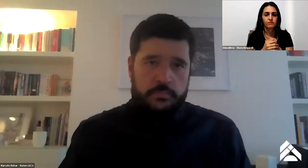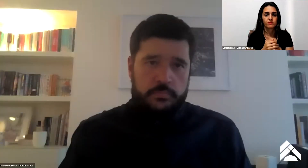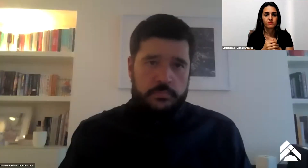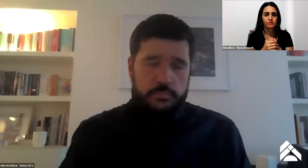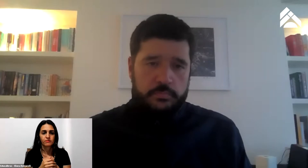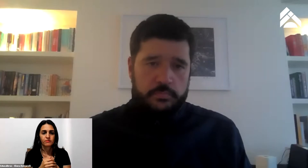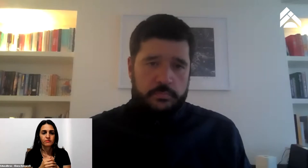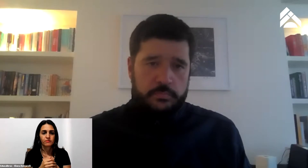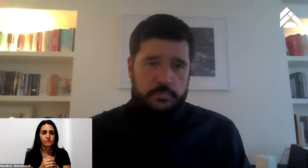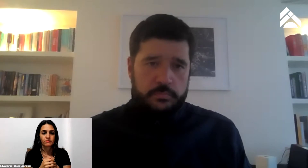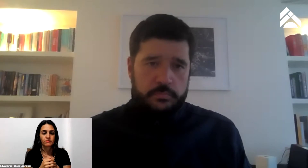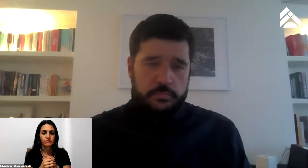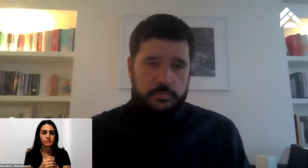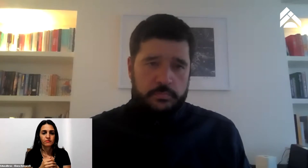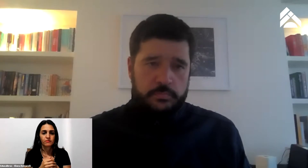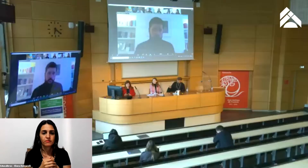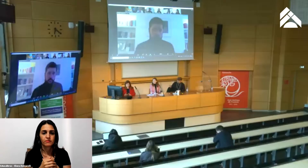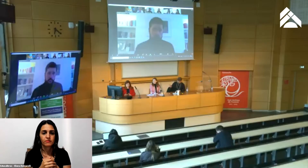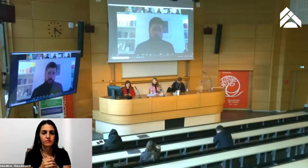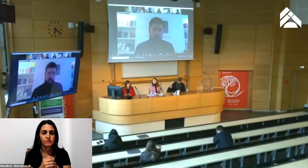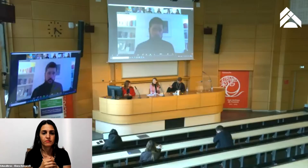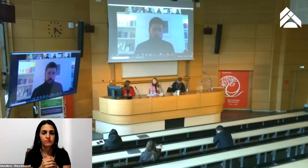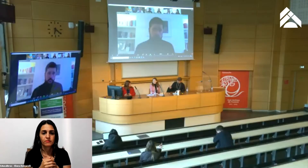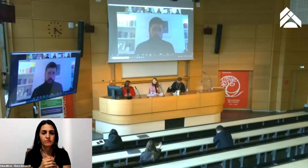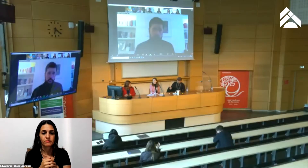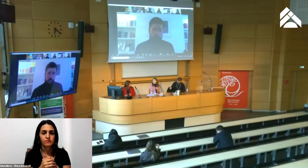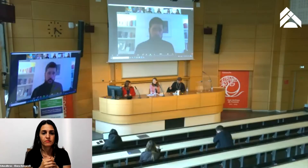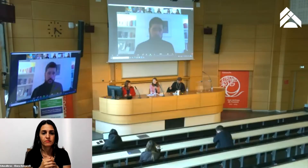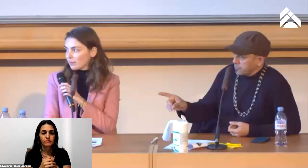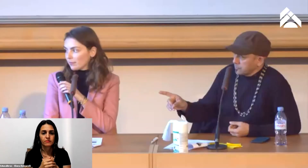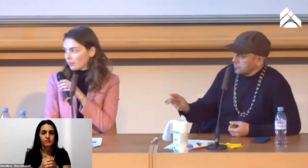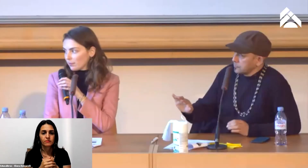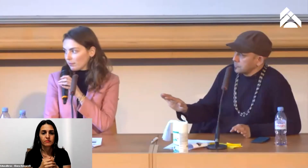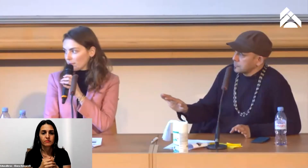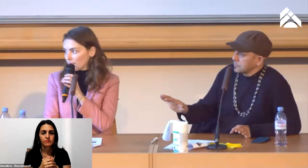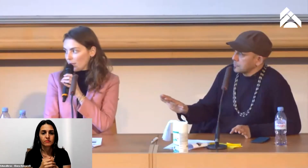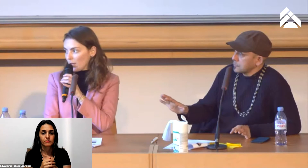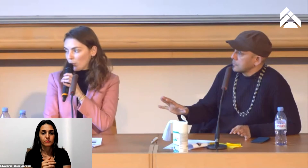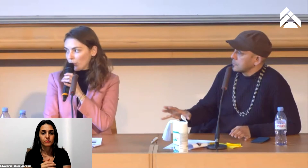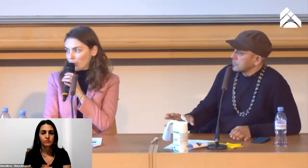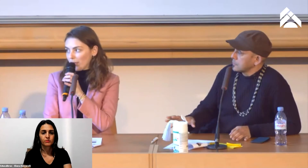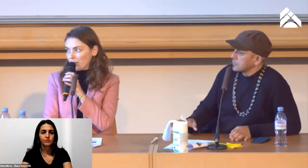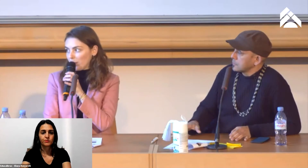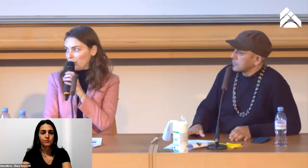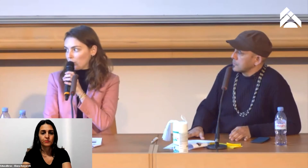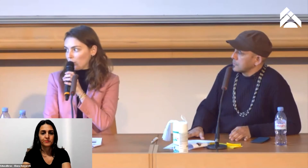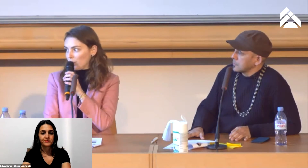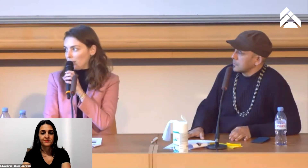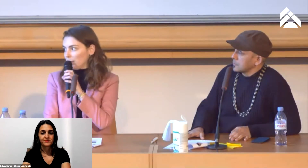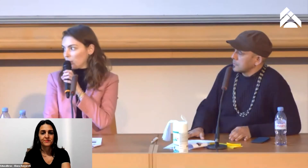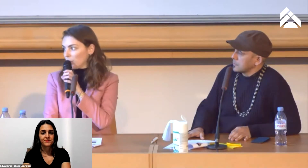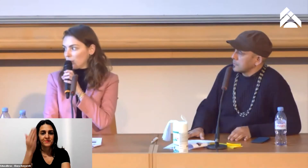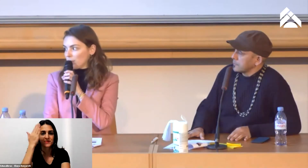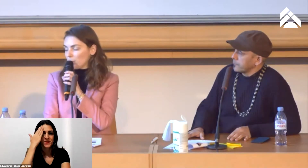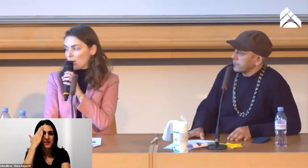Très belle contribution. Est-ce que quelqu'un d'autre veut répondre? Muito obrigada pela sua